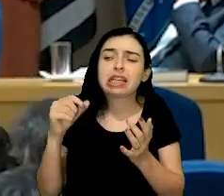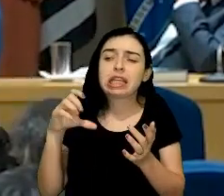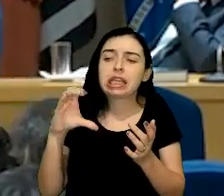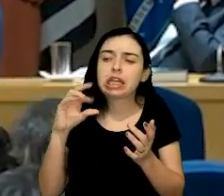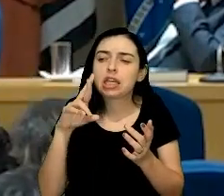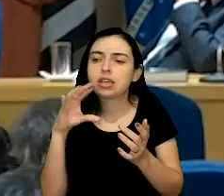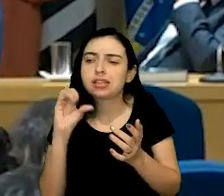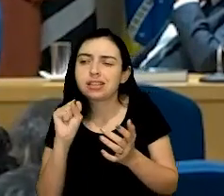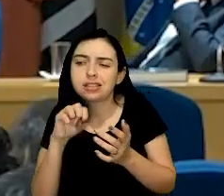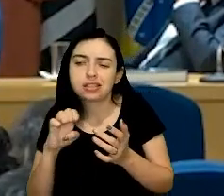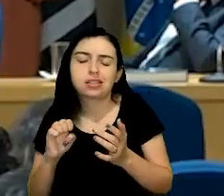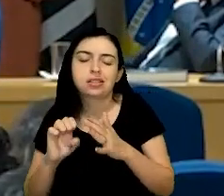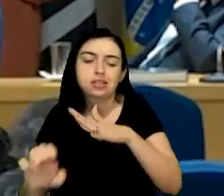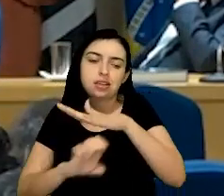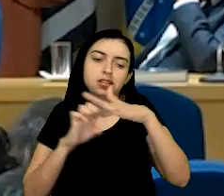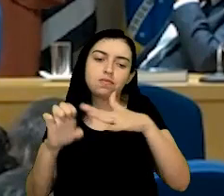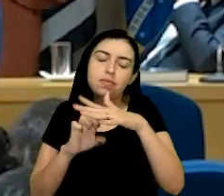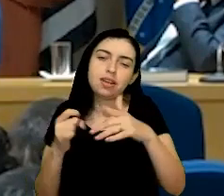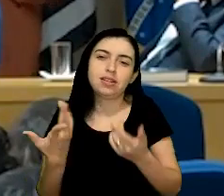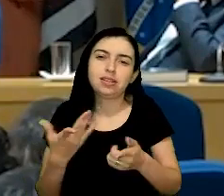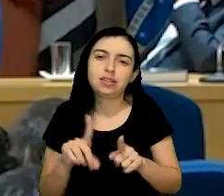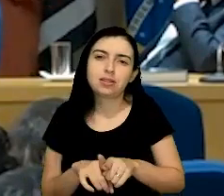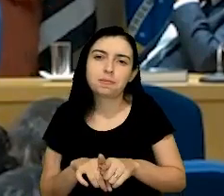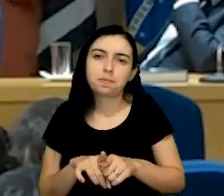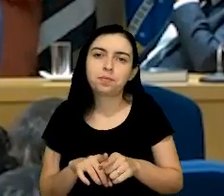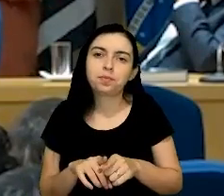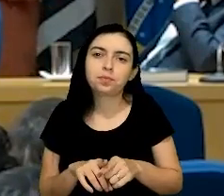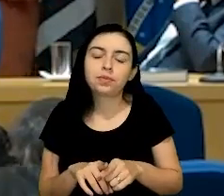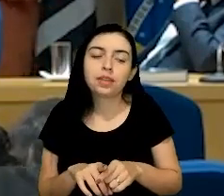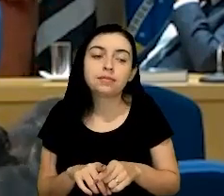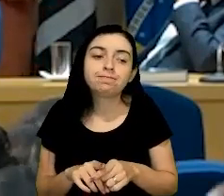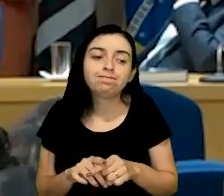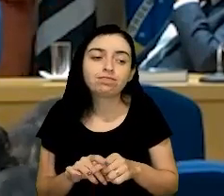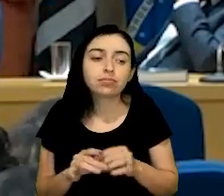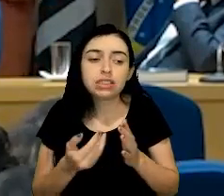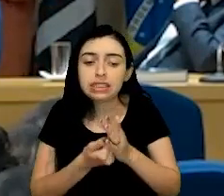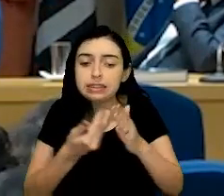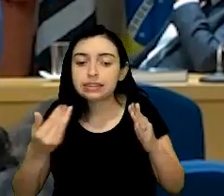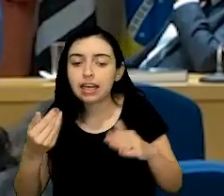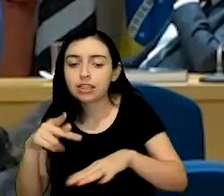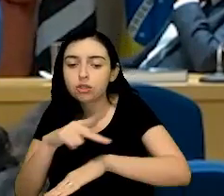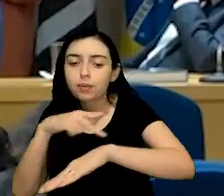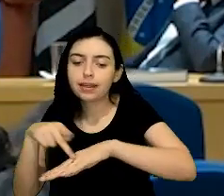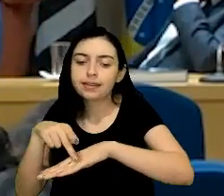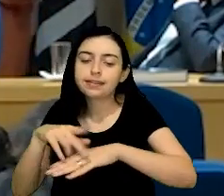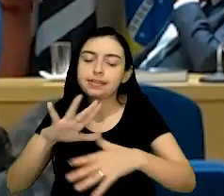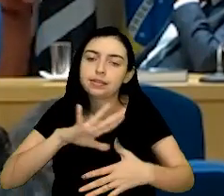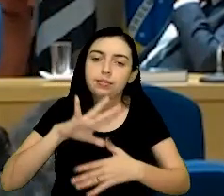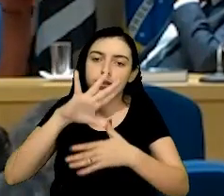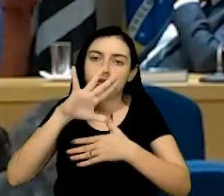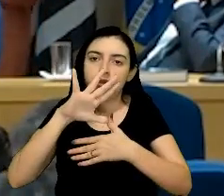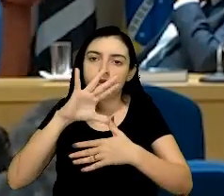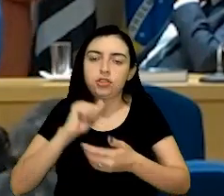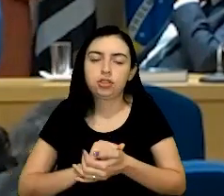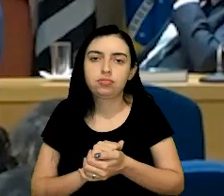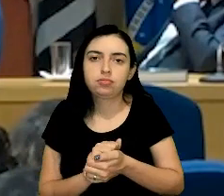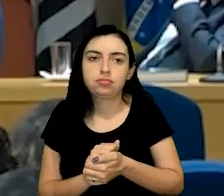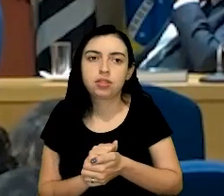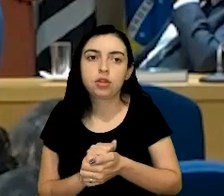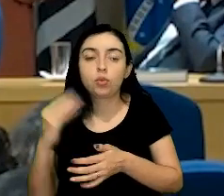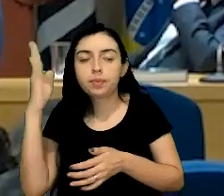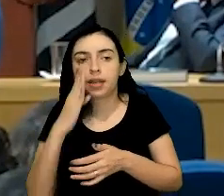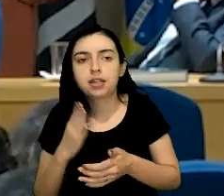transnacionais, e as empresas transnacionais acabam se transferindo para os países da América Latina. No caso brasileiro, em Louveira,